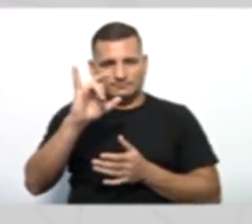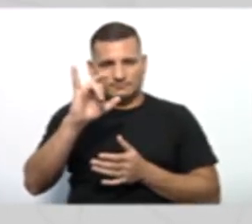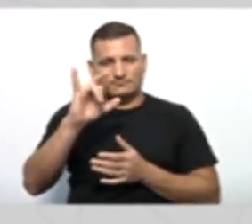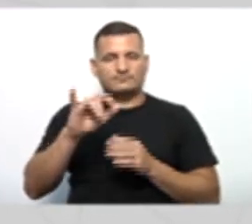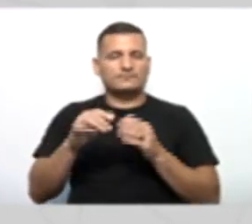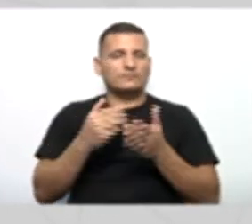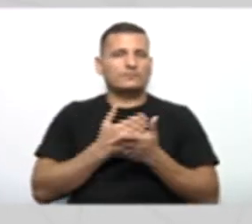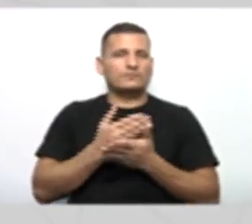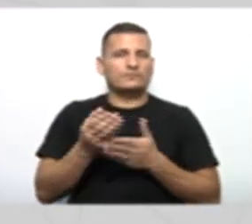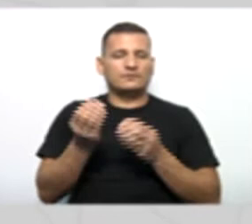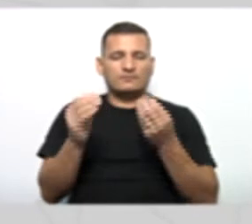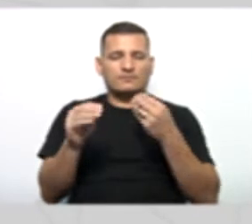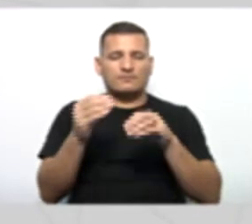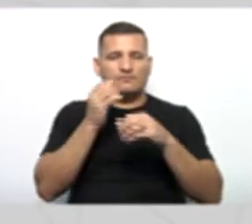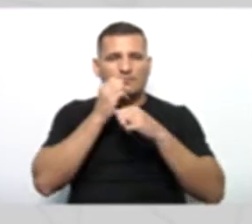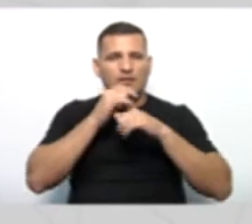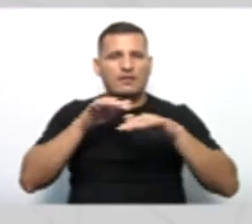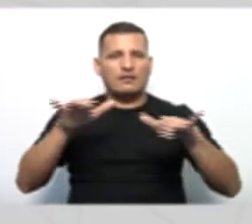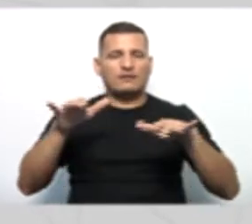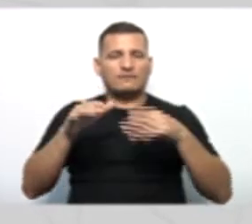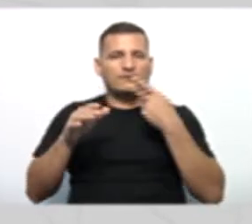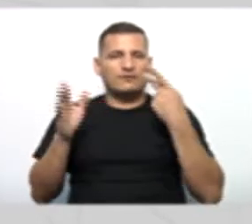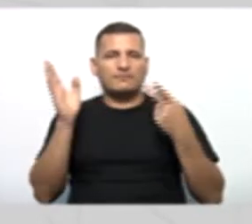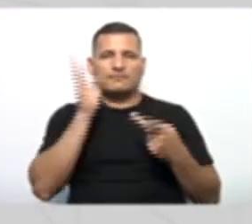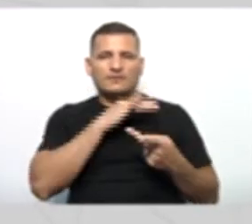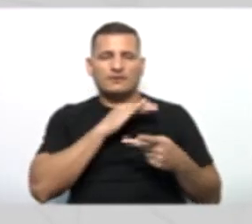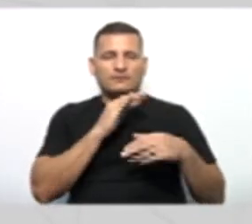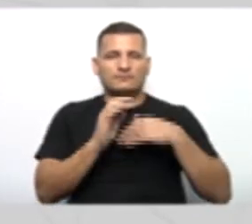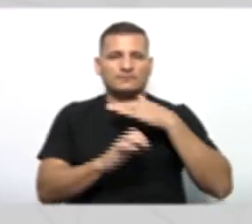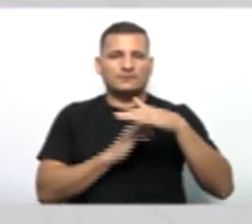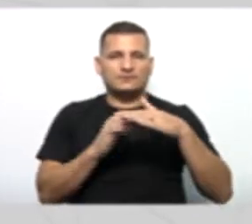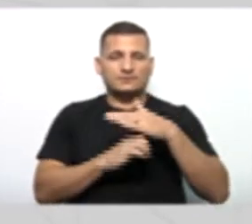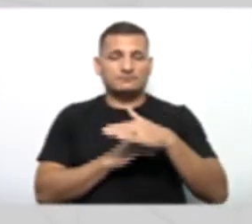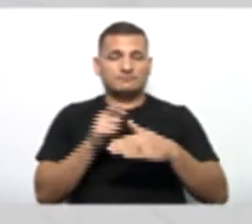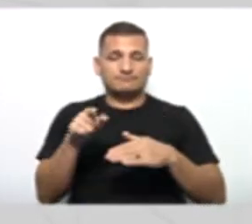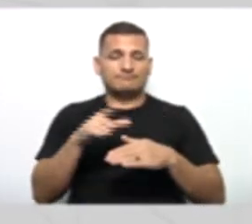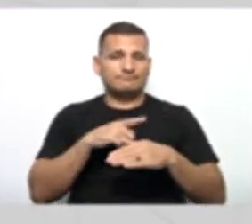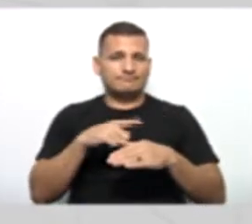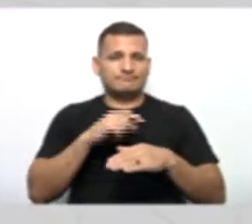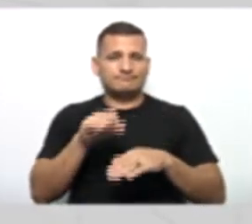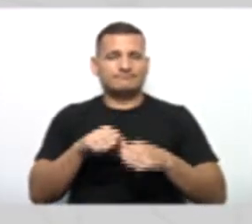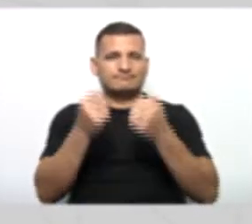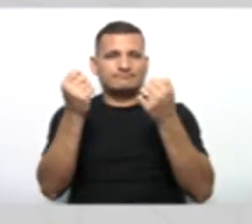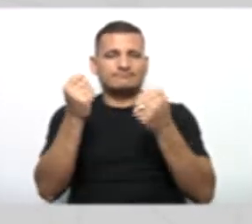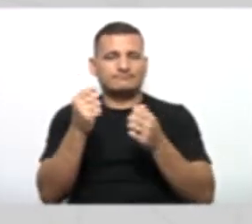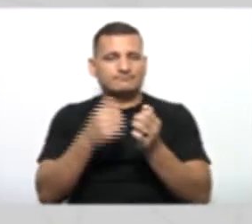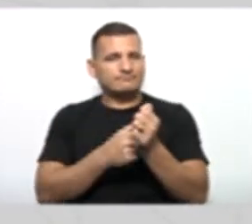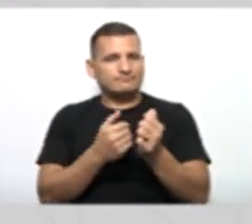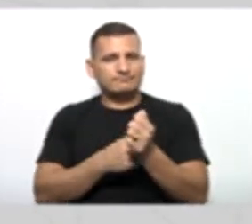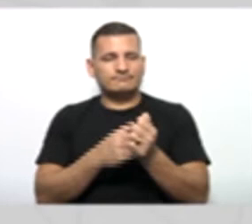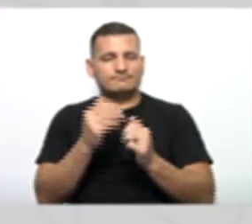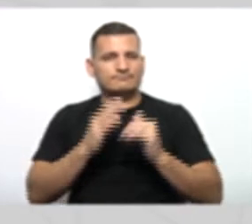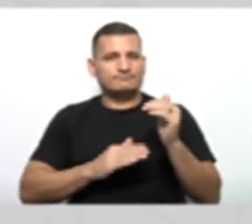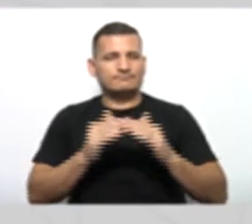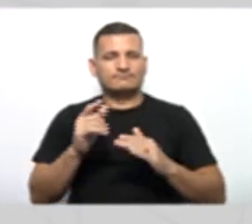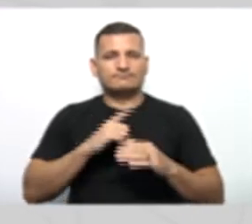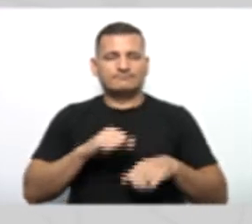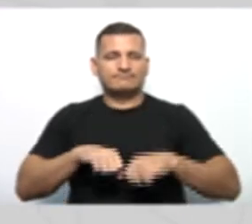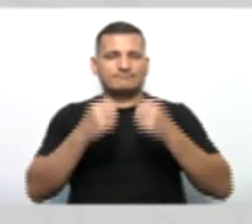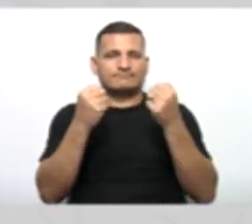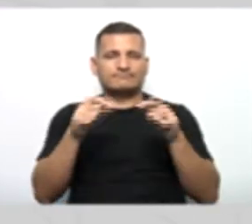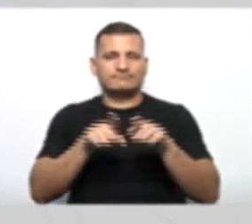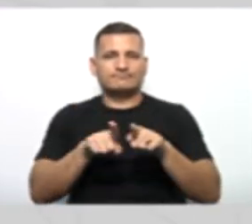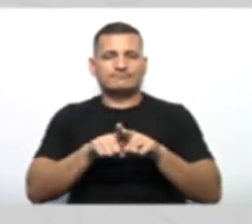seus colegas começa a falar mal da instituição é evidentemente que ela quebra o sigilo profissional ela viola uma ética